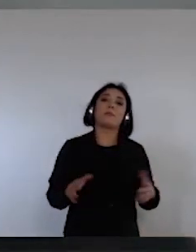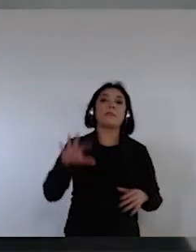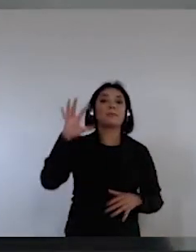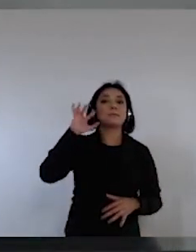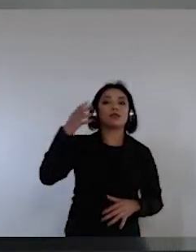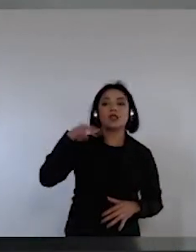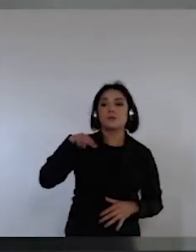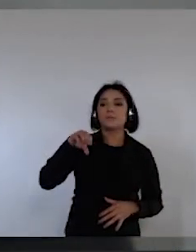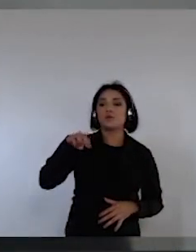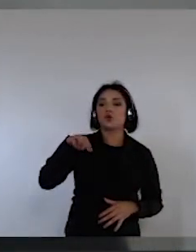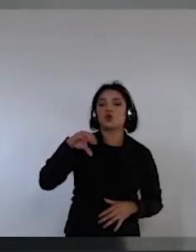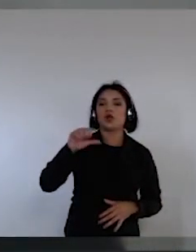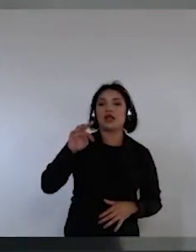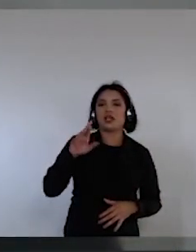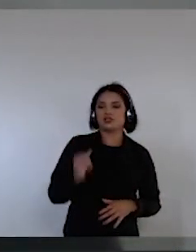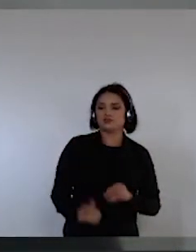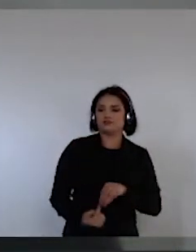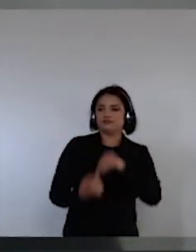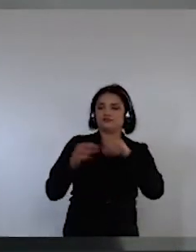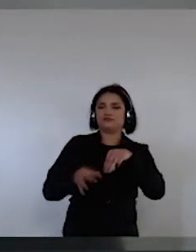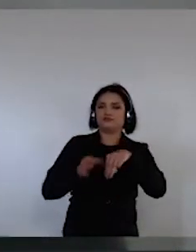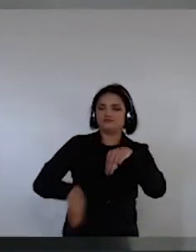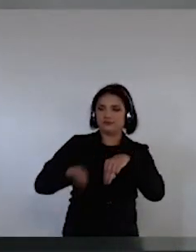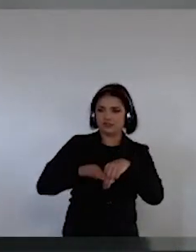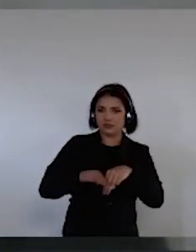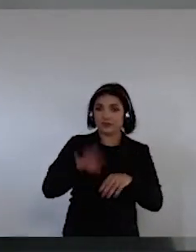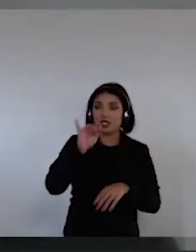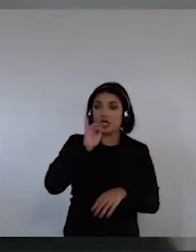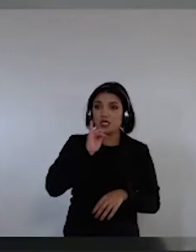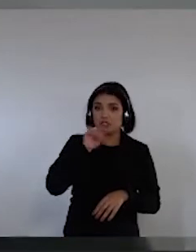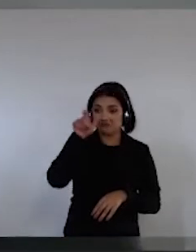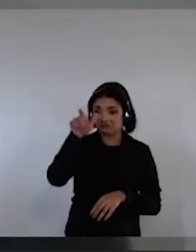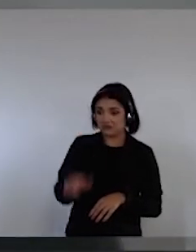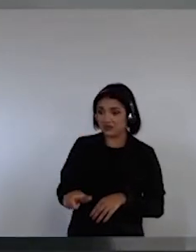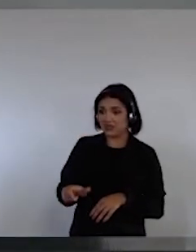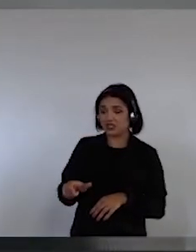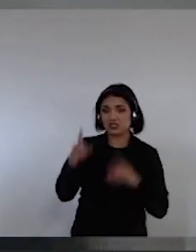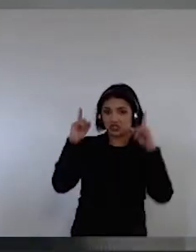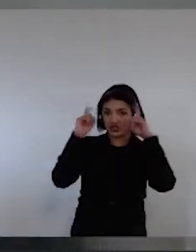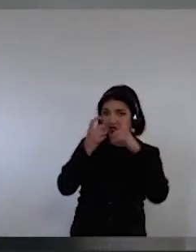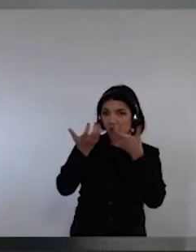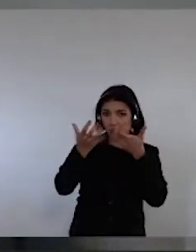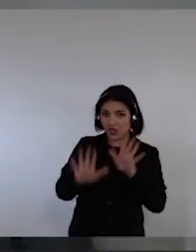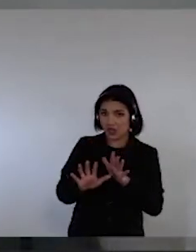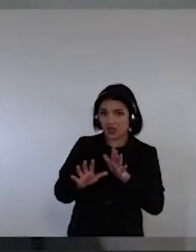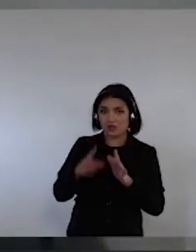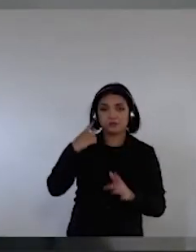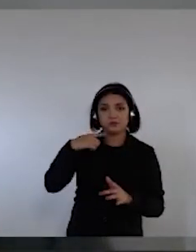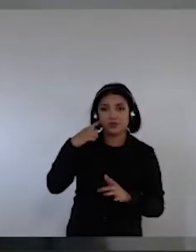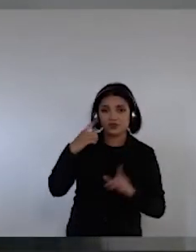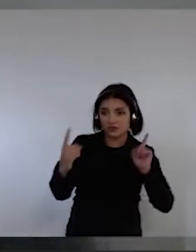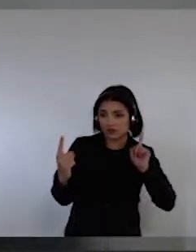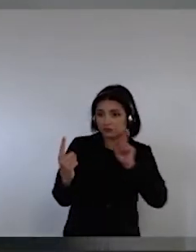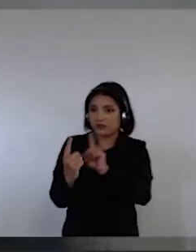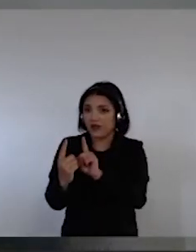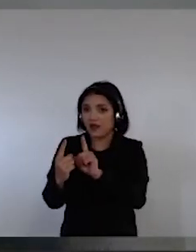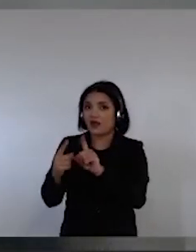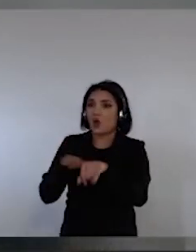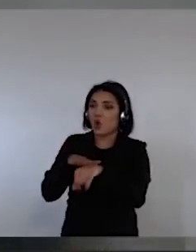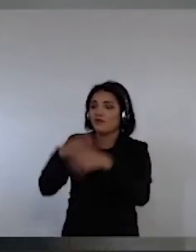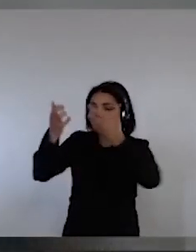aberta do que o Supremo tem feito. Eu acho que ela é irrecorrível quando se admite, mas ela não pode